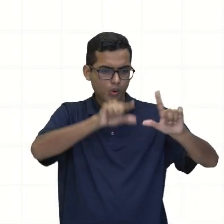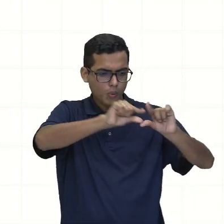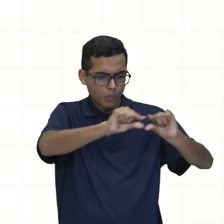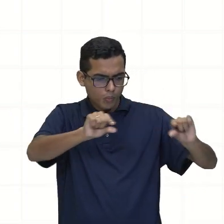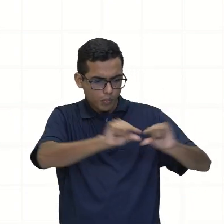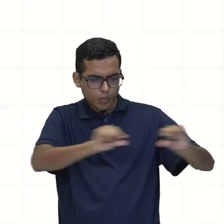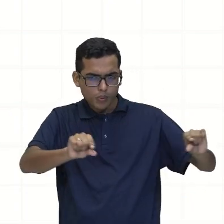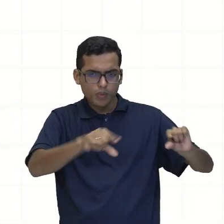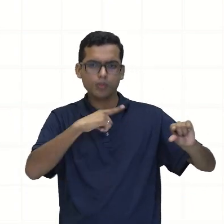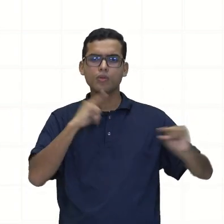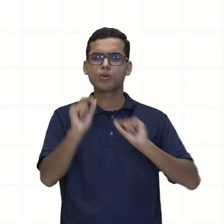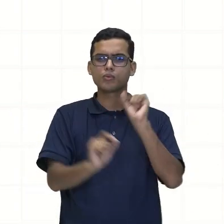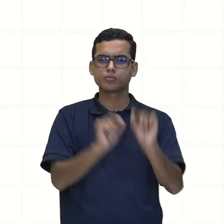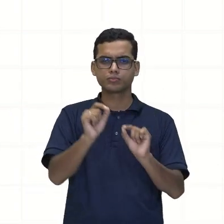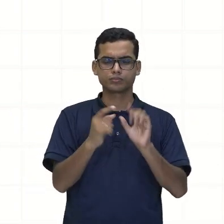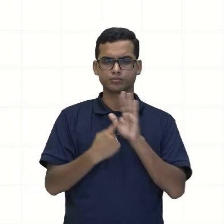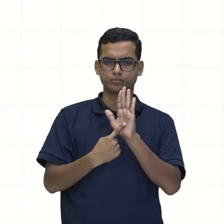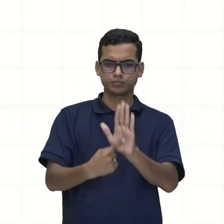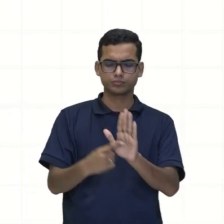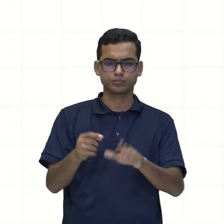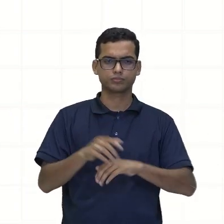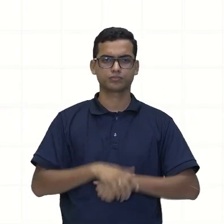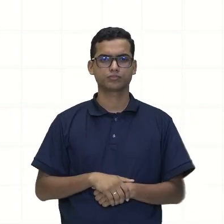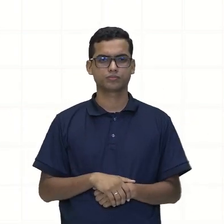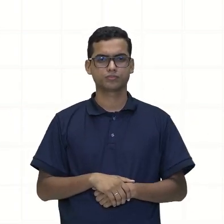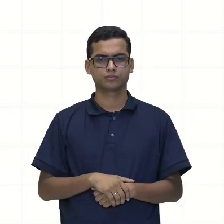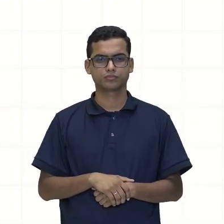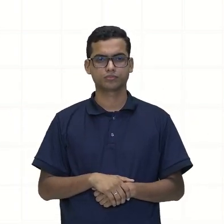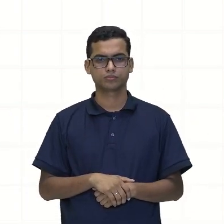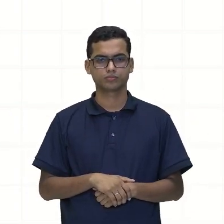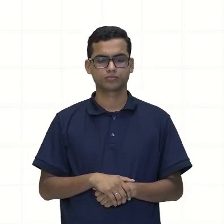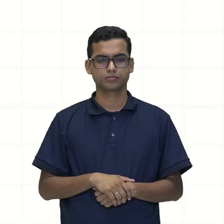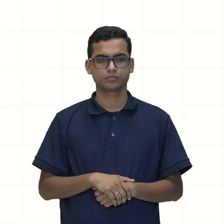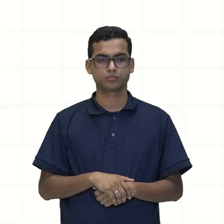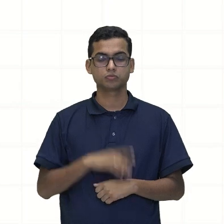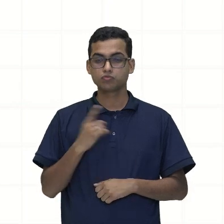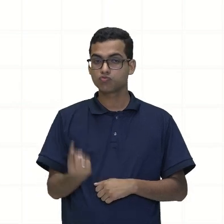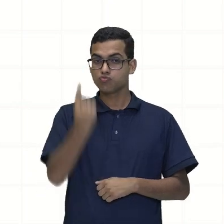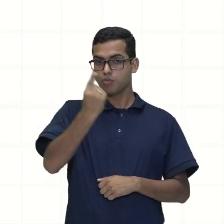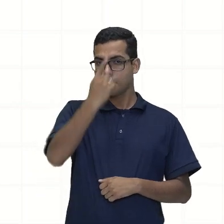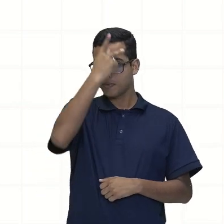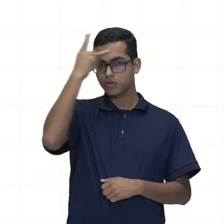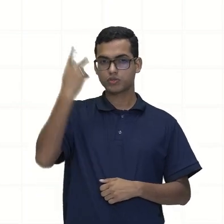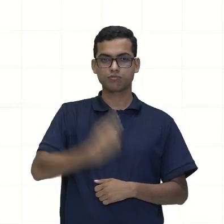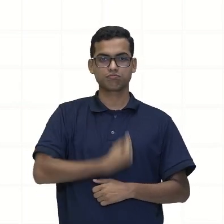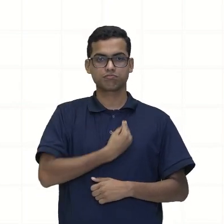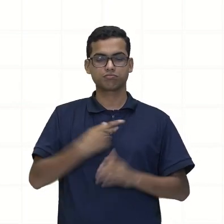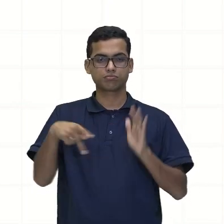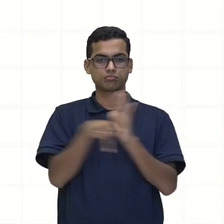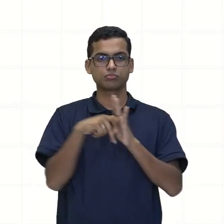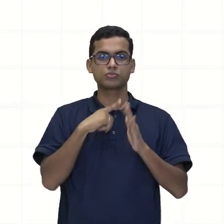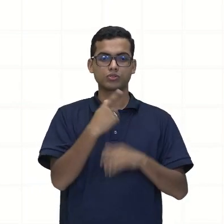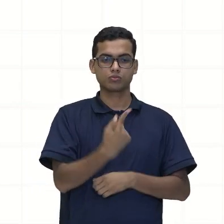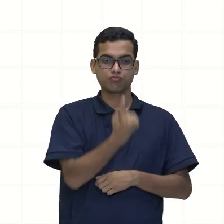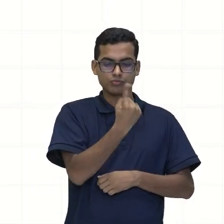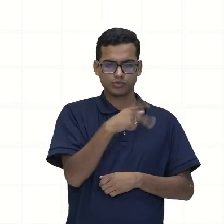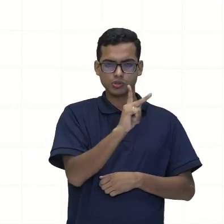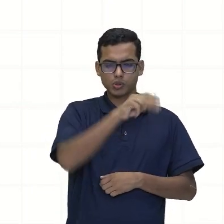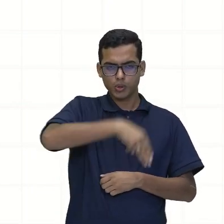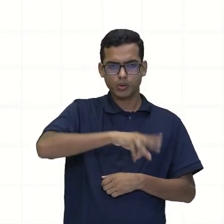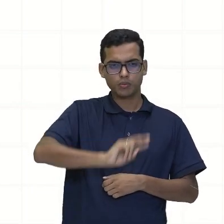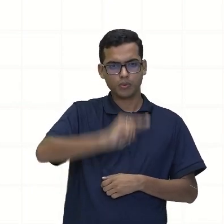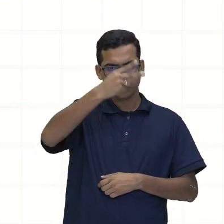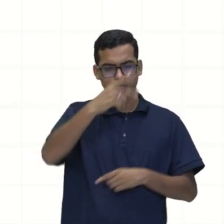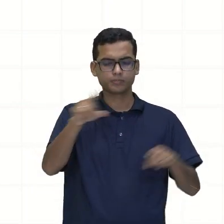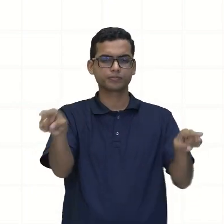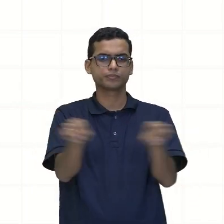vai observar que ele vai indicar até 1 habitante por quilômetros quadrados. E à medida que vai aumentando a tonalidade da